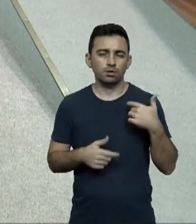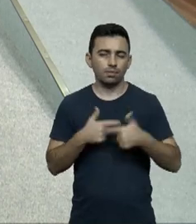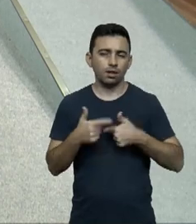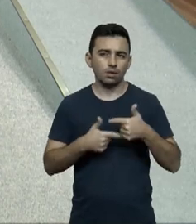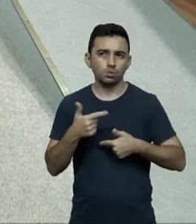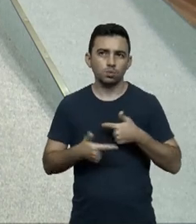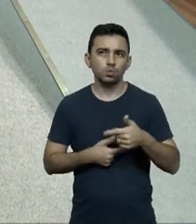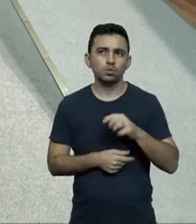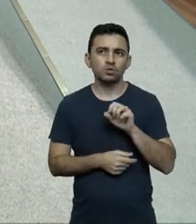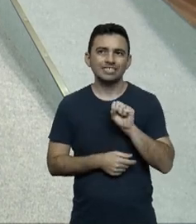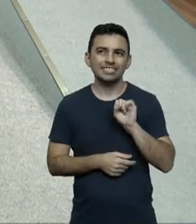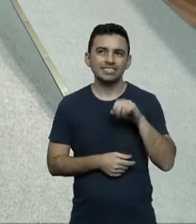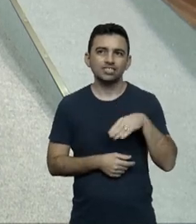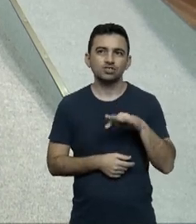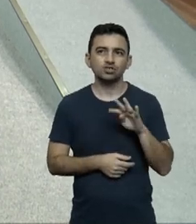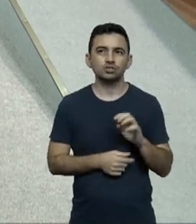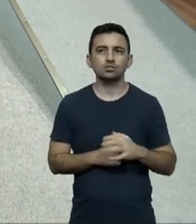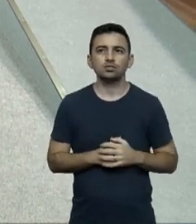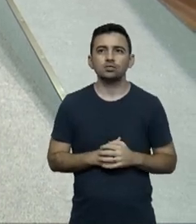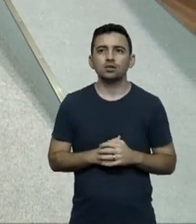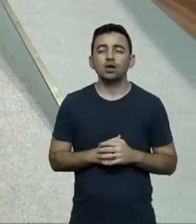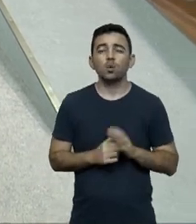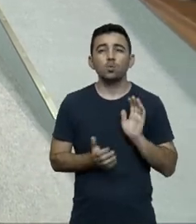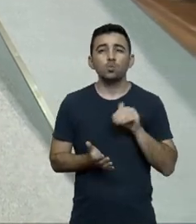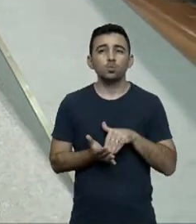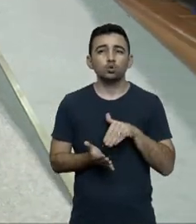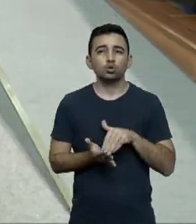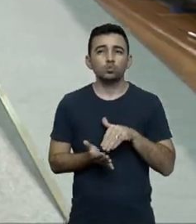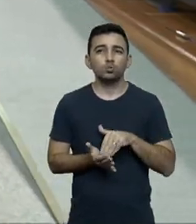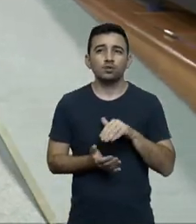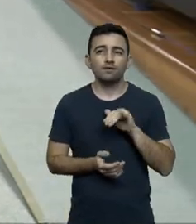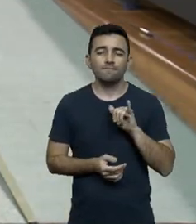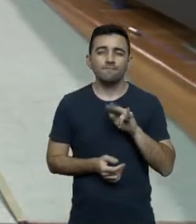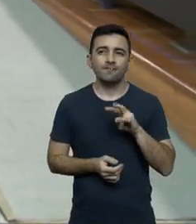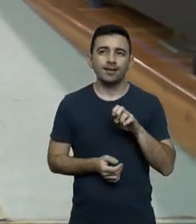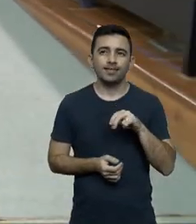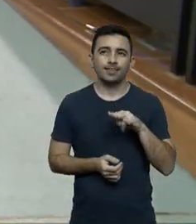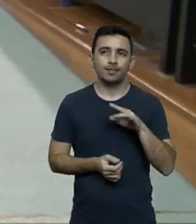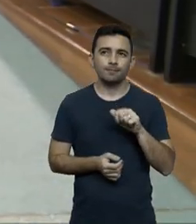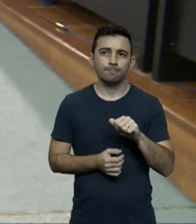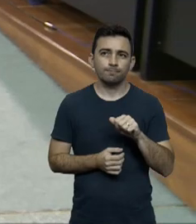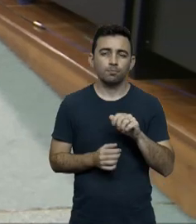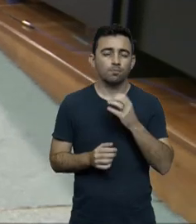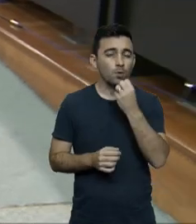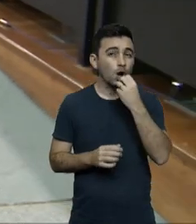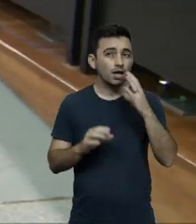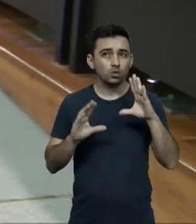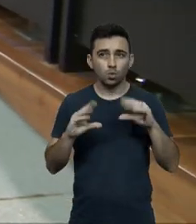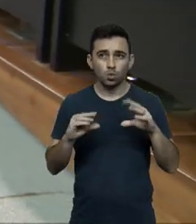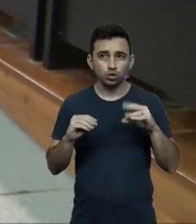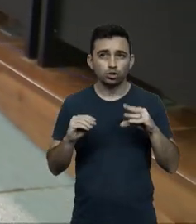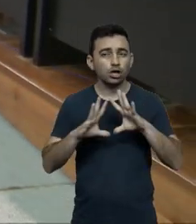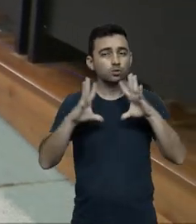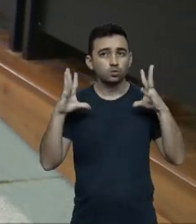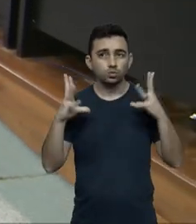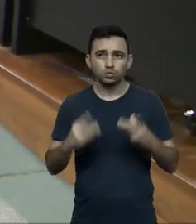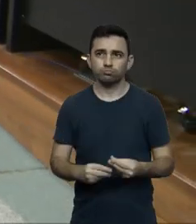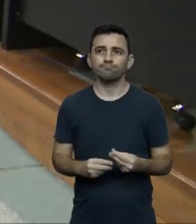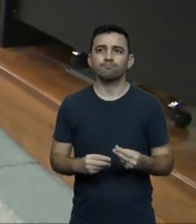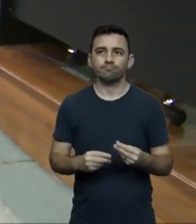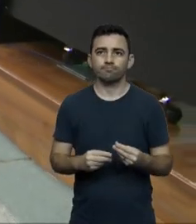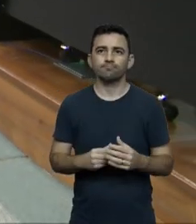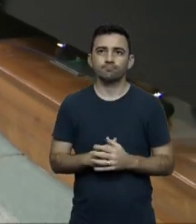sinte Pois por último elivane Uma boa noite a todas EA todos